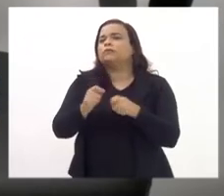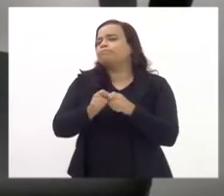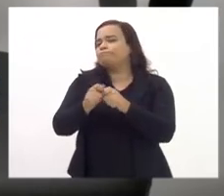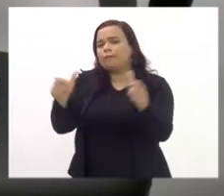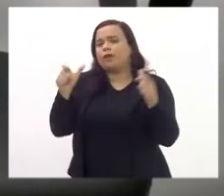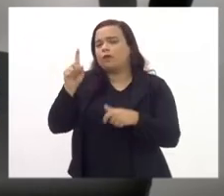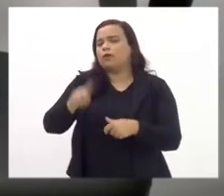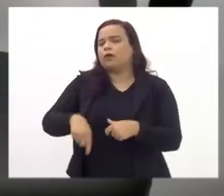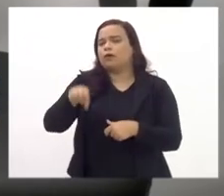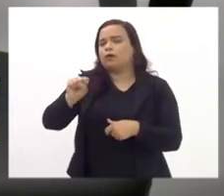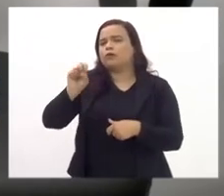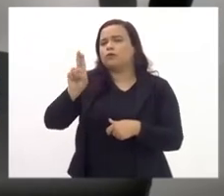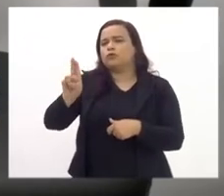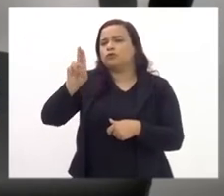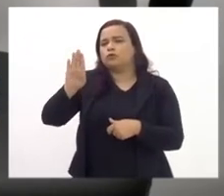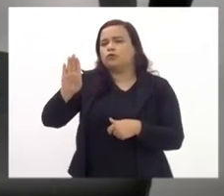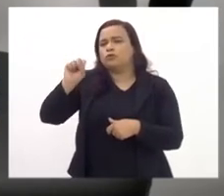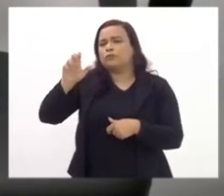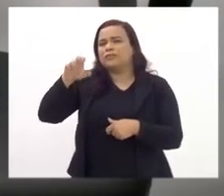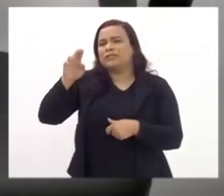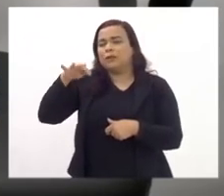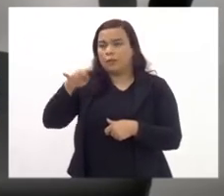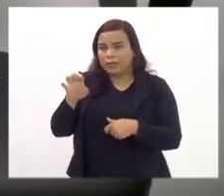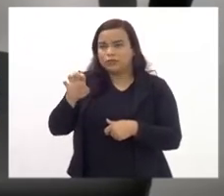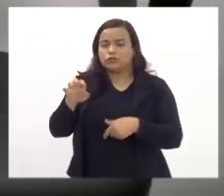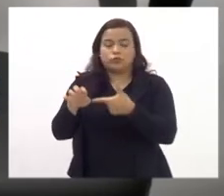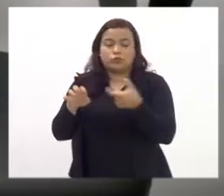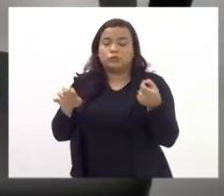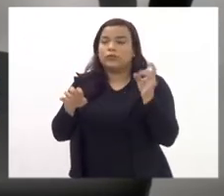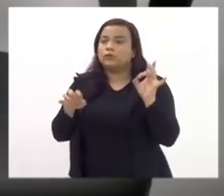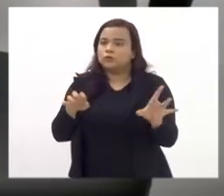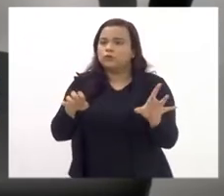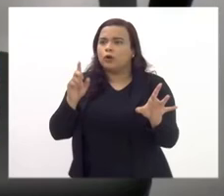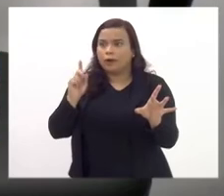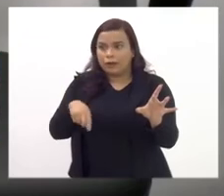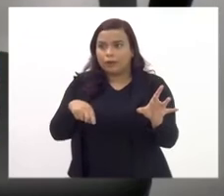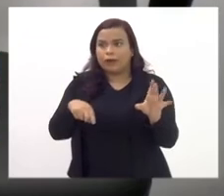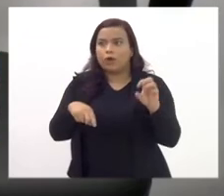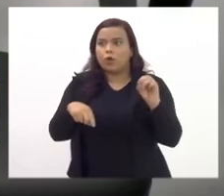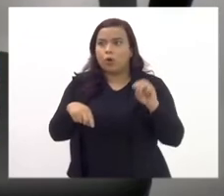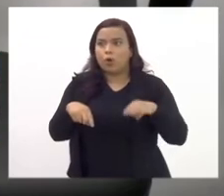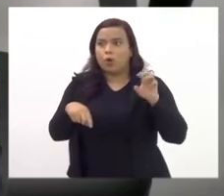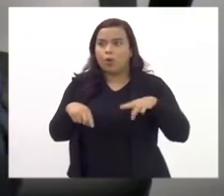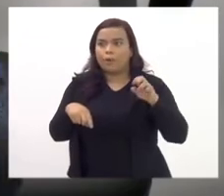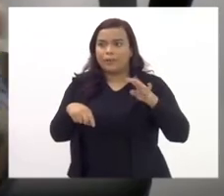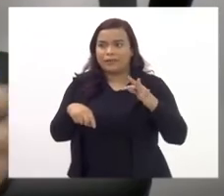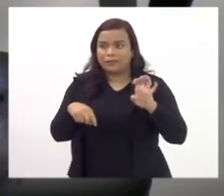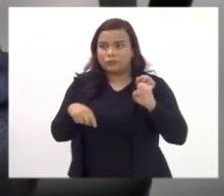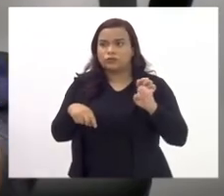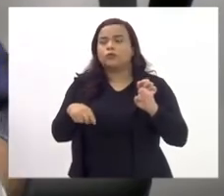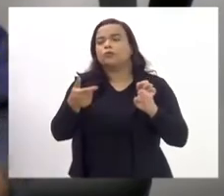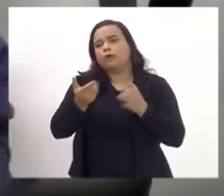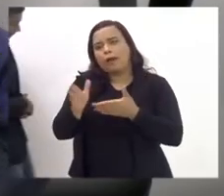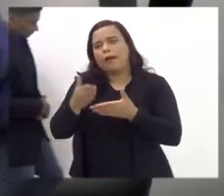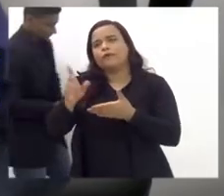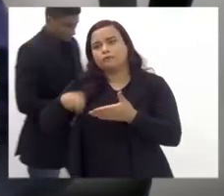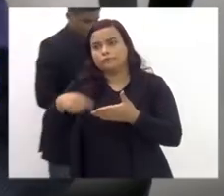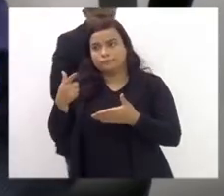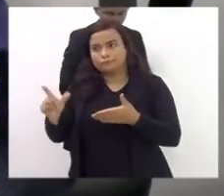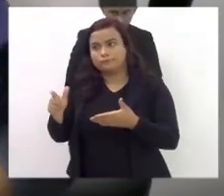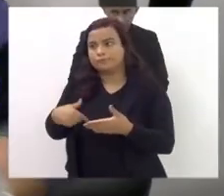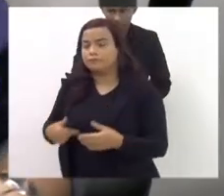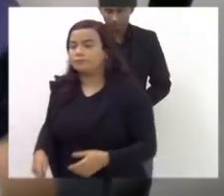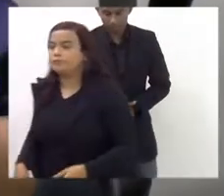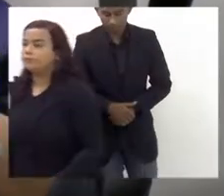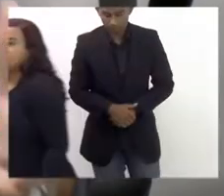São cerca apenas de 200 alunos em concomitante, o restante todos subsequentes. Reforçar, não vou repetir muito o